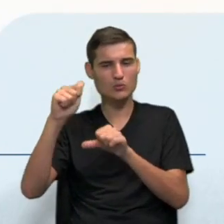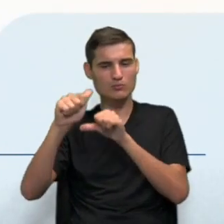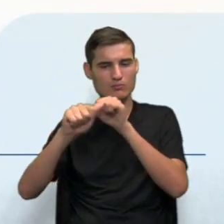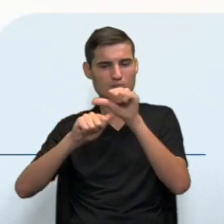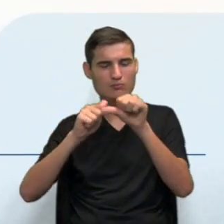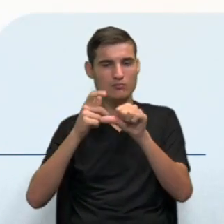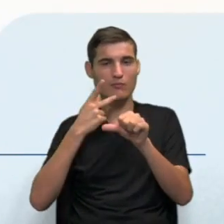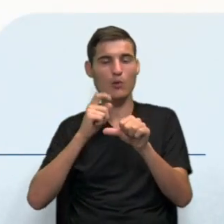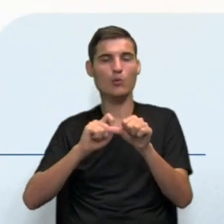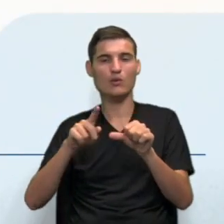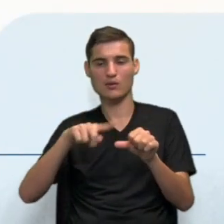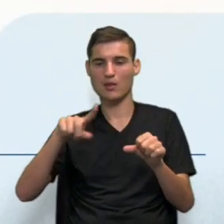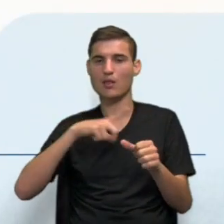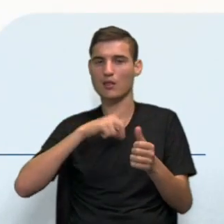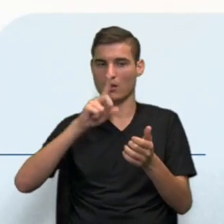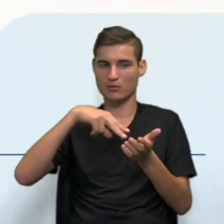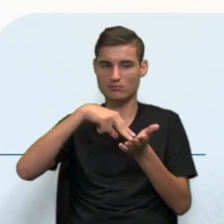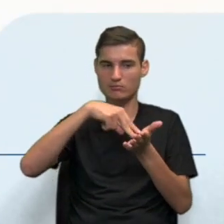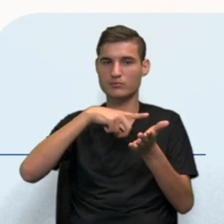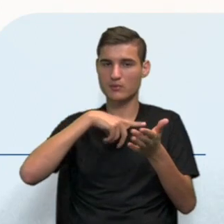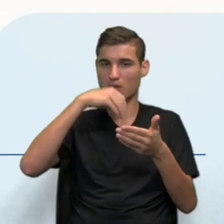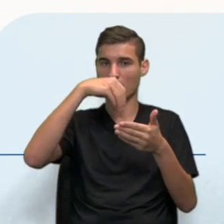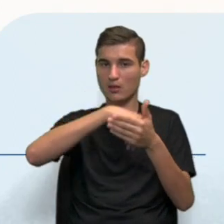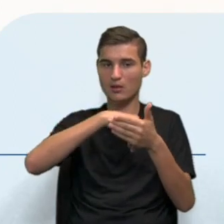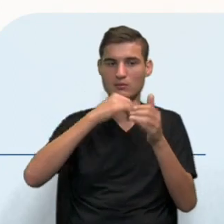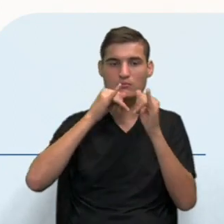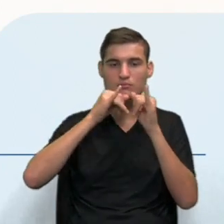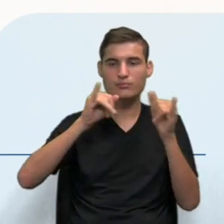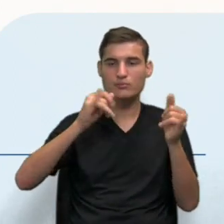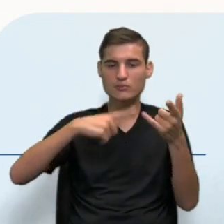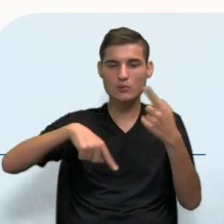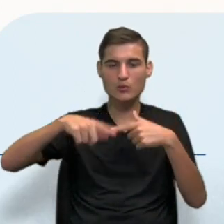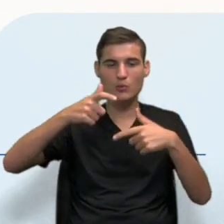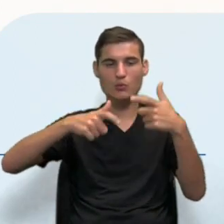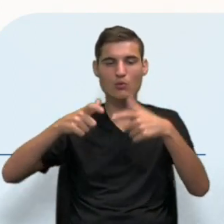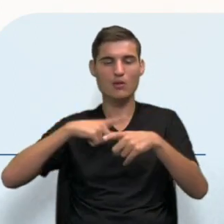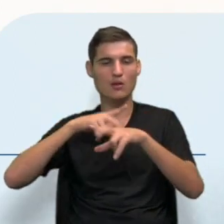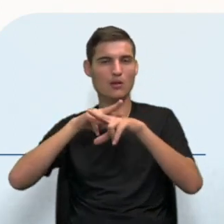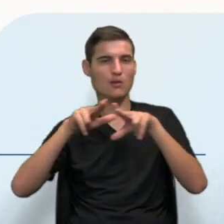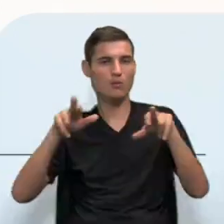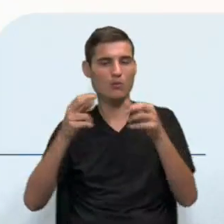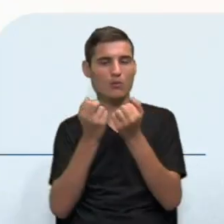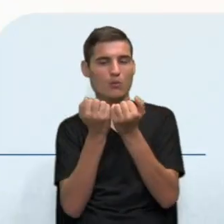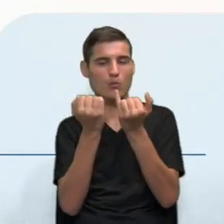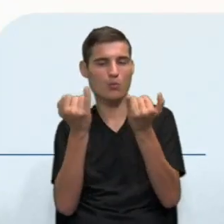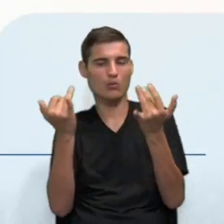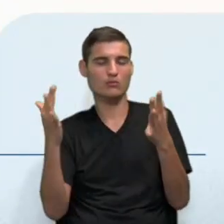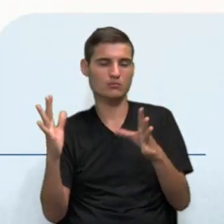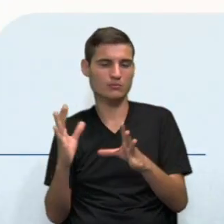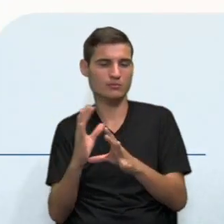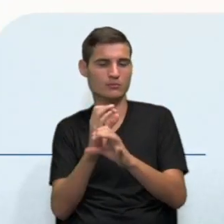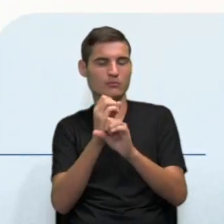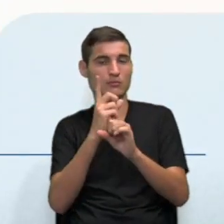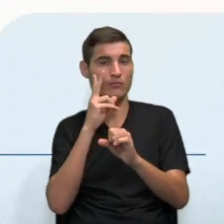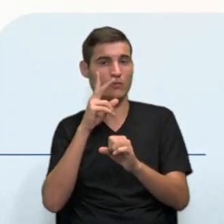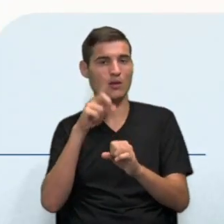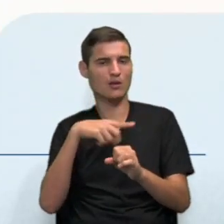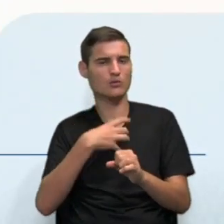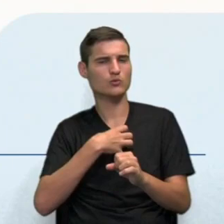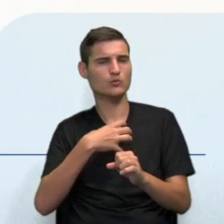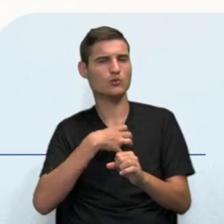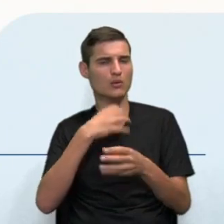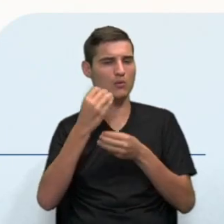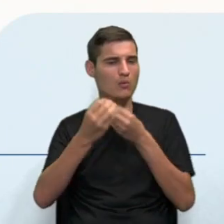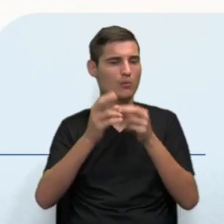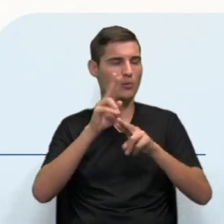está presente na banda toda de frequência, em todo o espectro de frequência, ele tem a mesma potência. Então a gente tem maneiras de